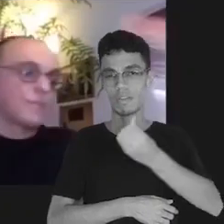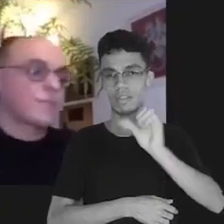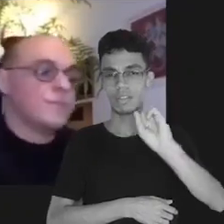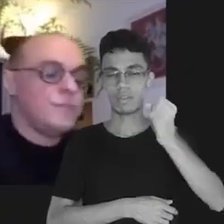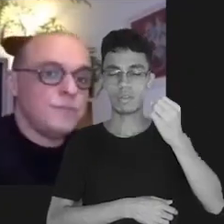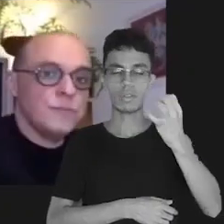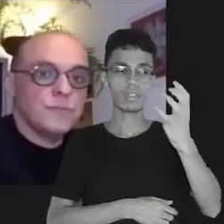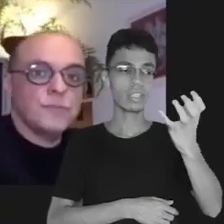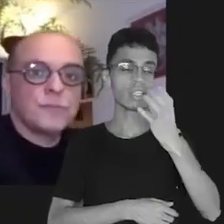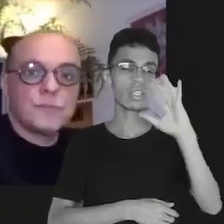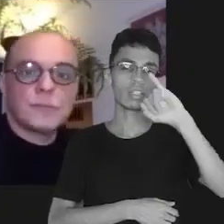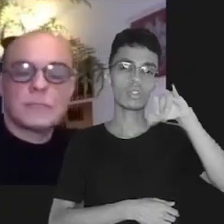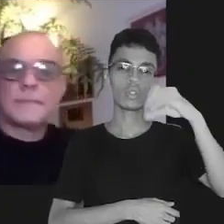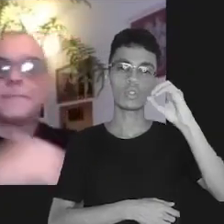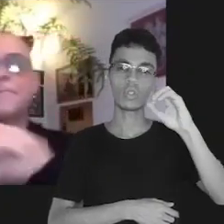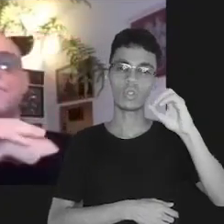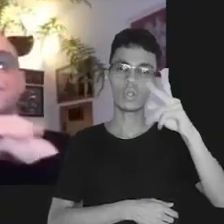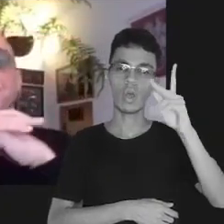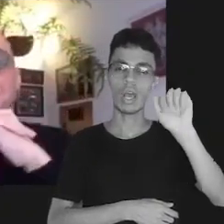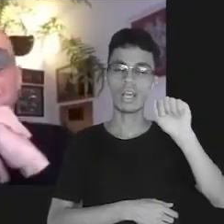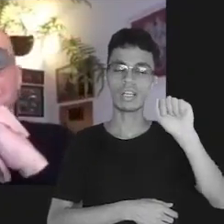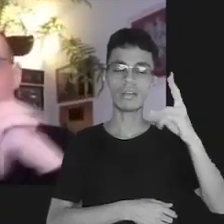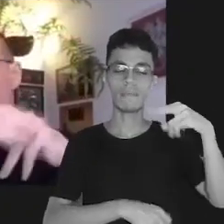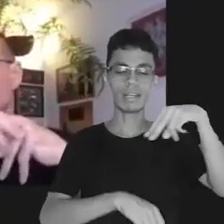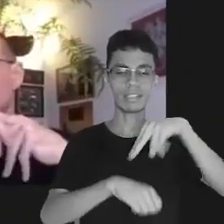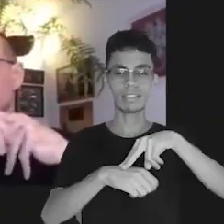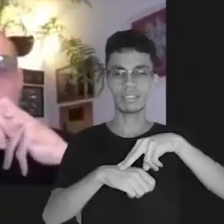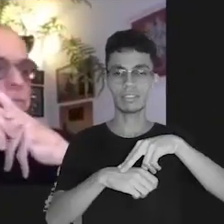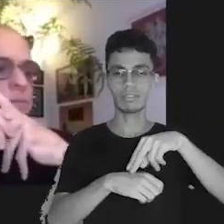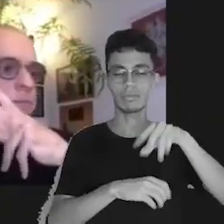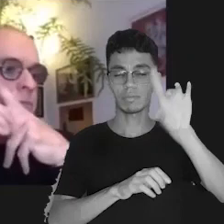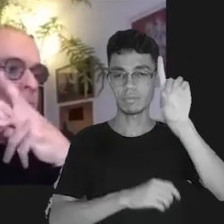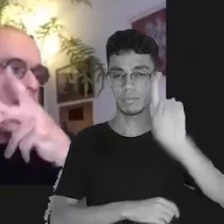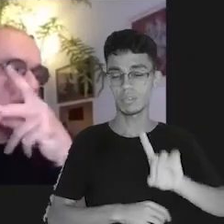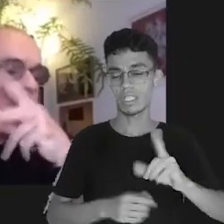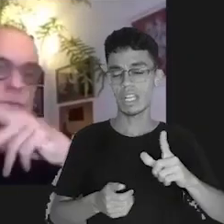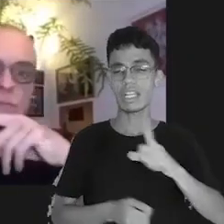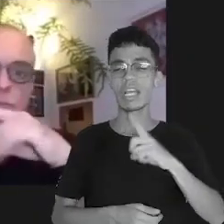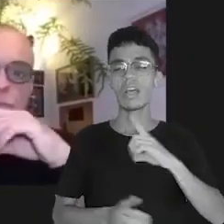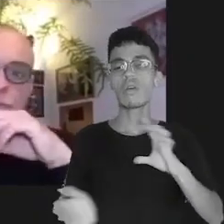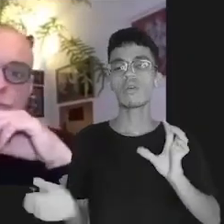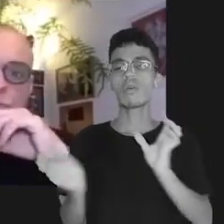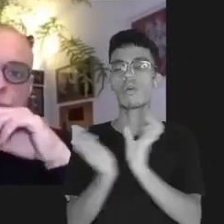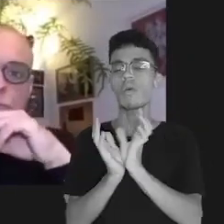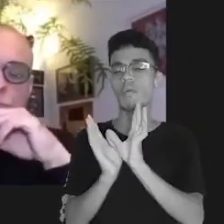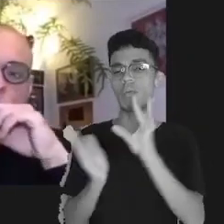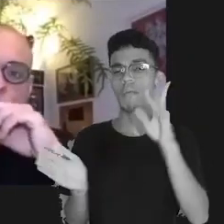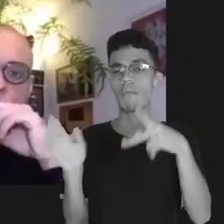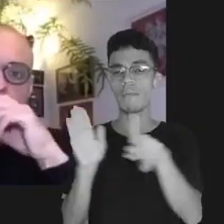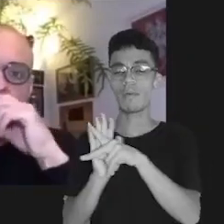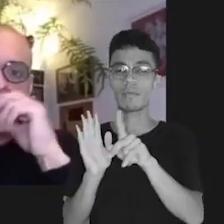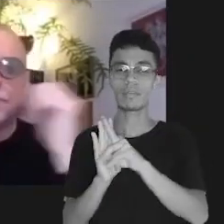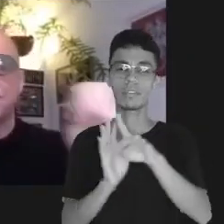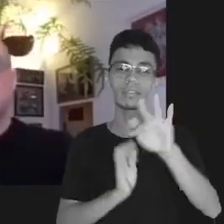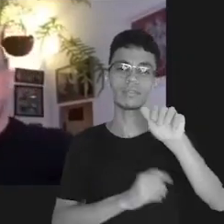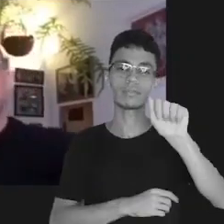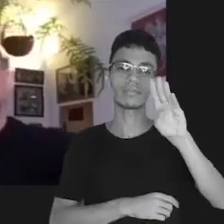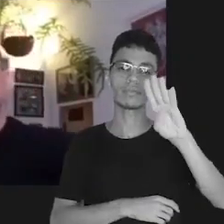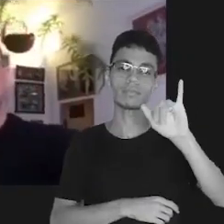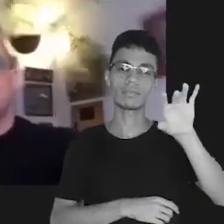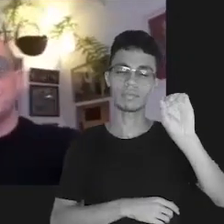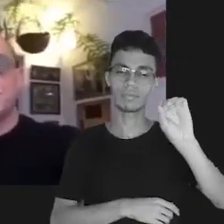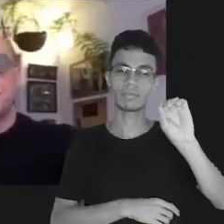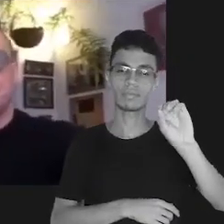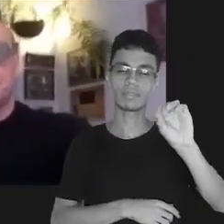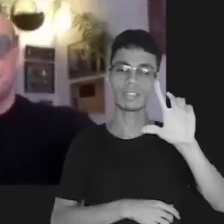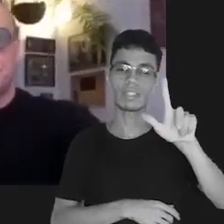que o Joca, que dirigiu, que faz parte do nosso elenco fixo, a gente tem um elenco fixo, que é o Joca Andreasa, a Flávia Couto, o Kiko